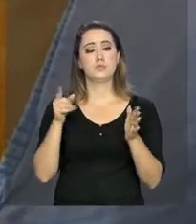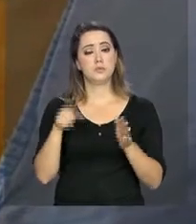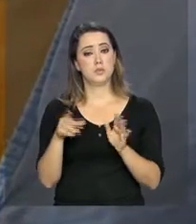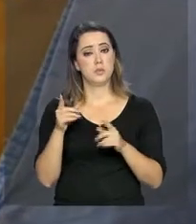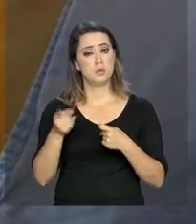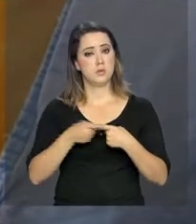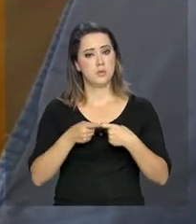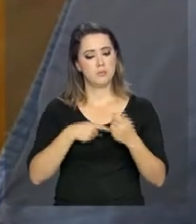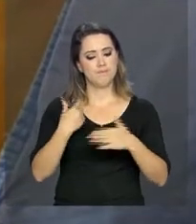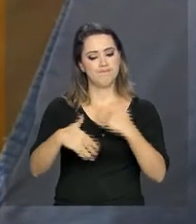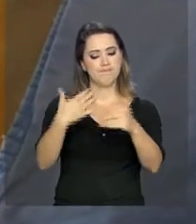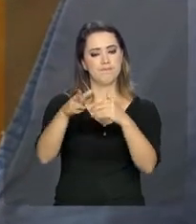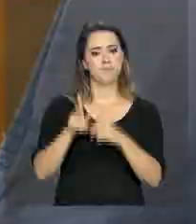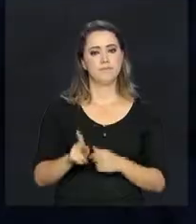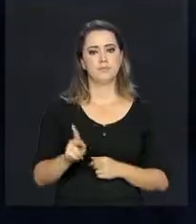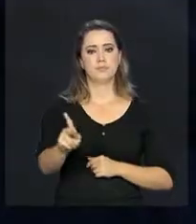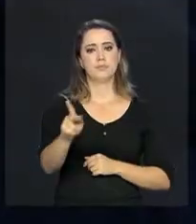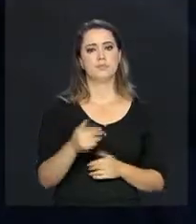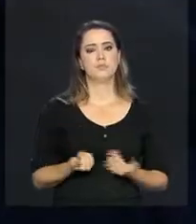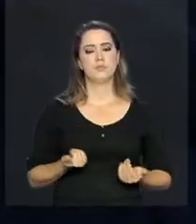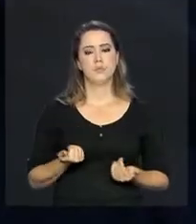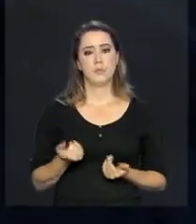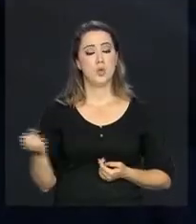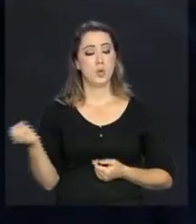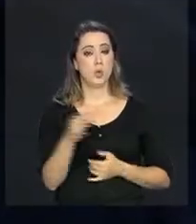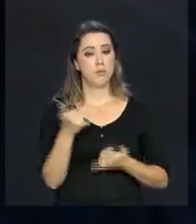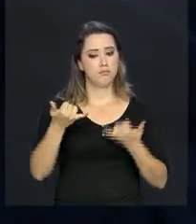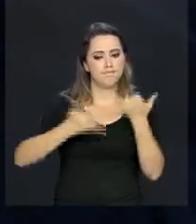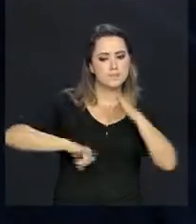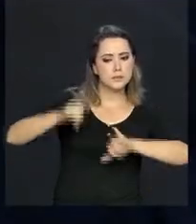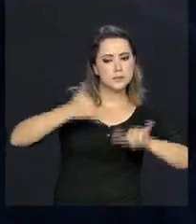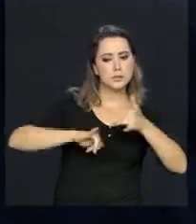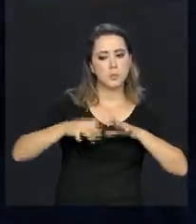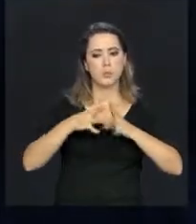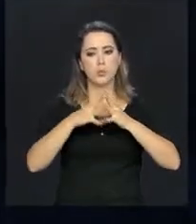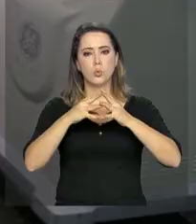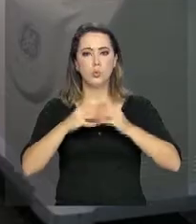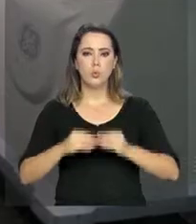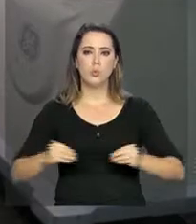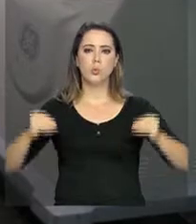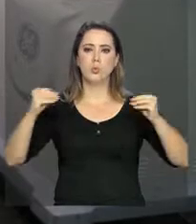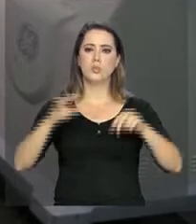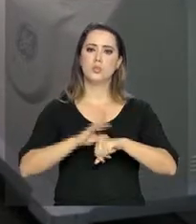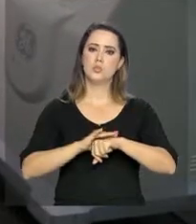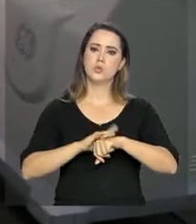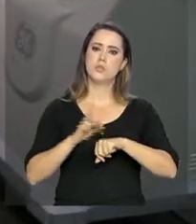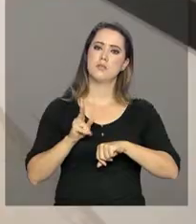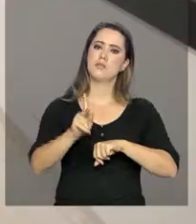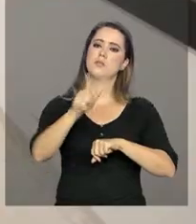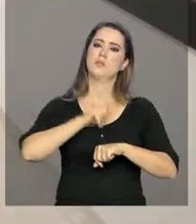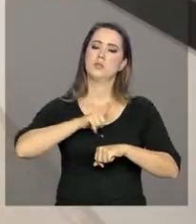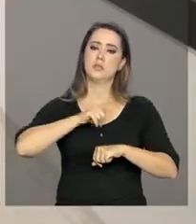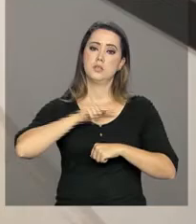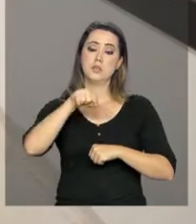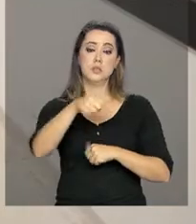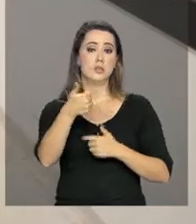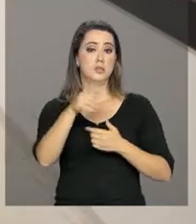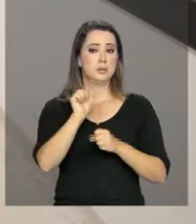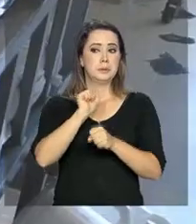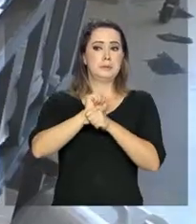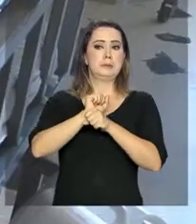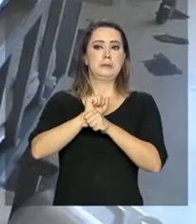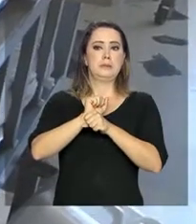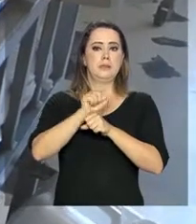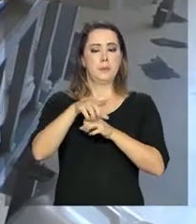medicina avança se constantemente novas substâncias para o tratamento e cura de doenças estão sempre surgindo e para não ficar para trás